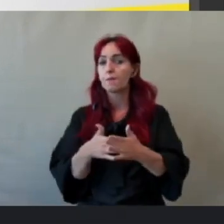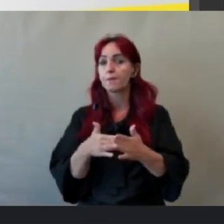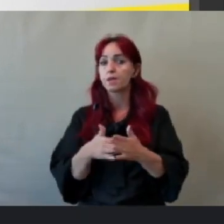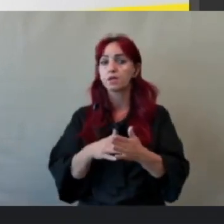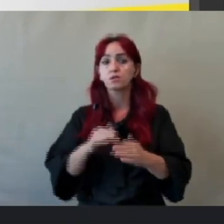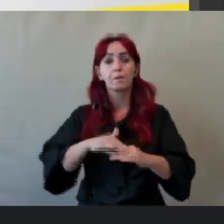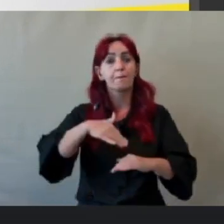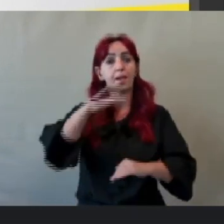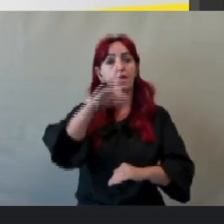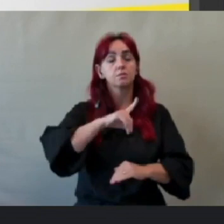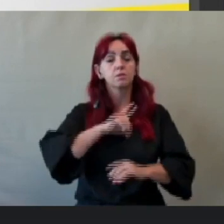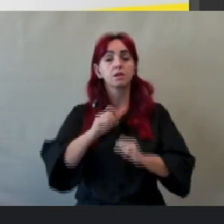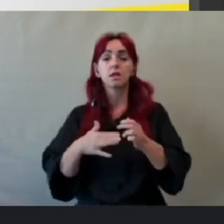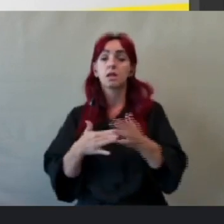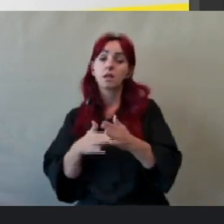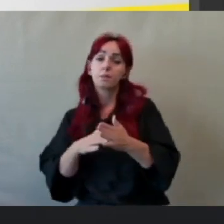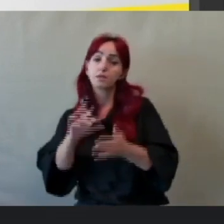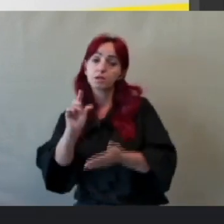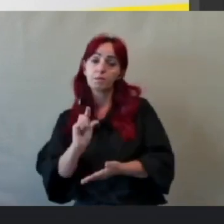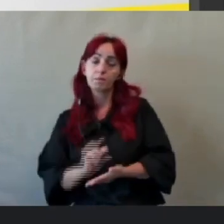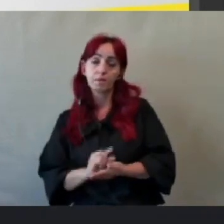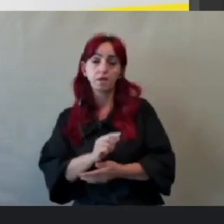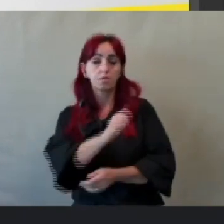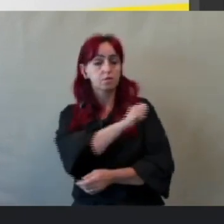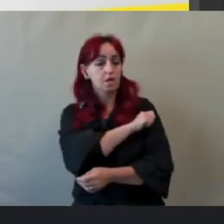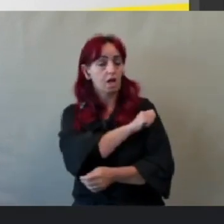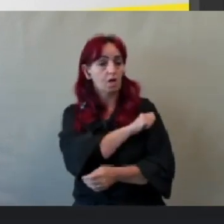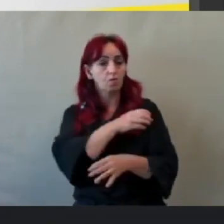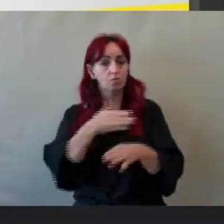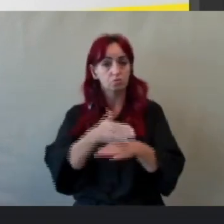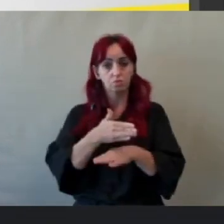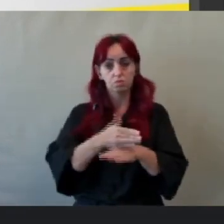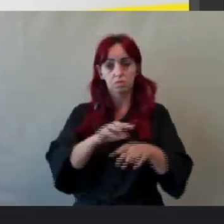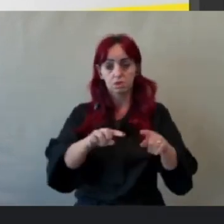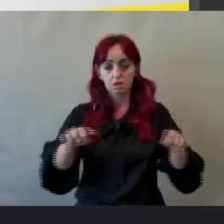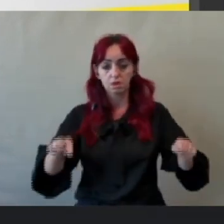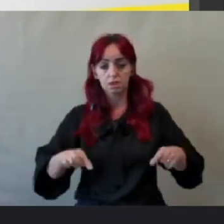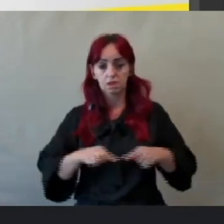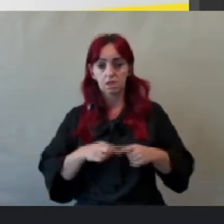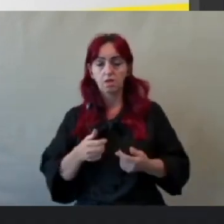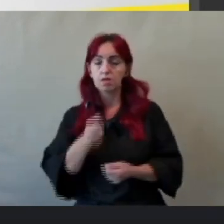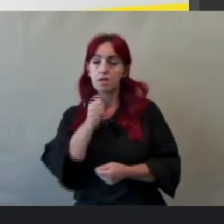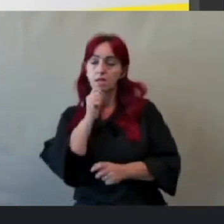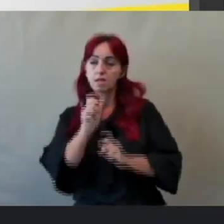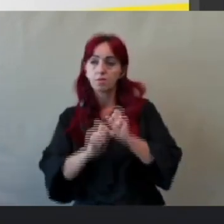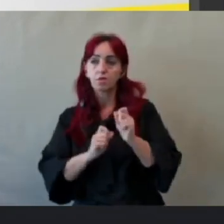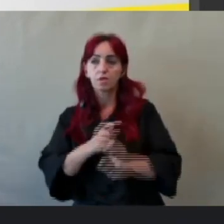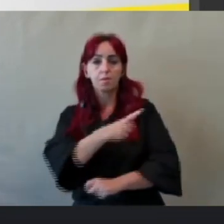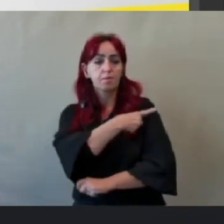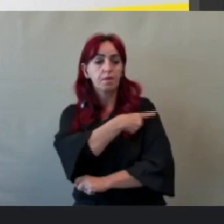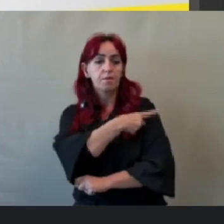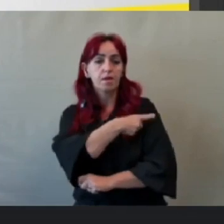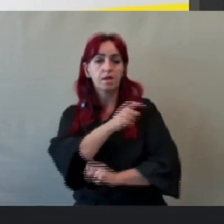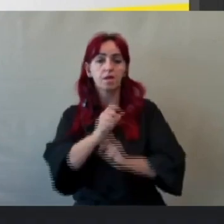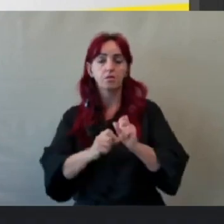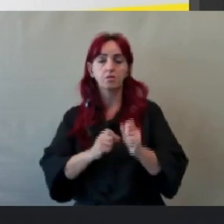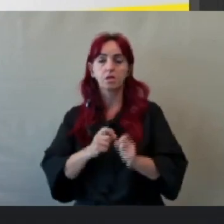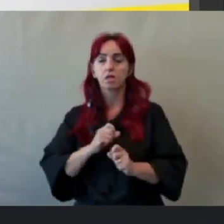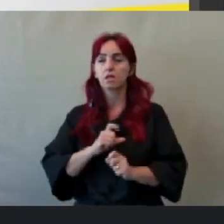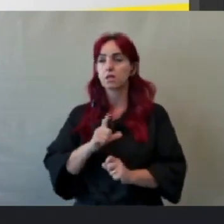de estudantes a serem inseridos em sala de aula. Vou dar exemplo do primeiro ciclo, que estabelece